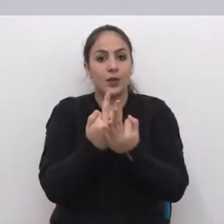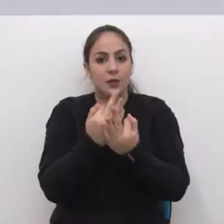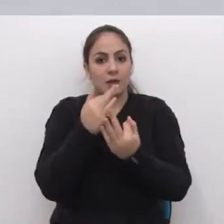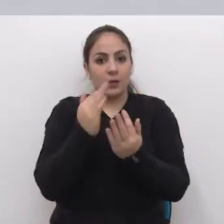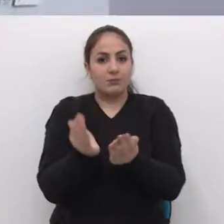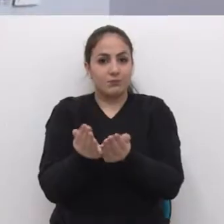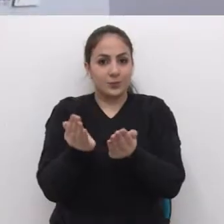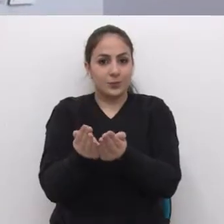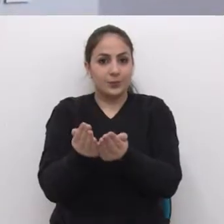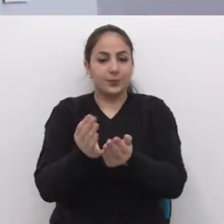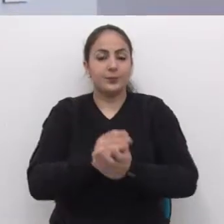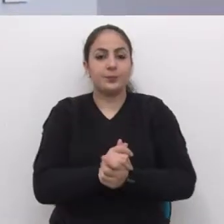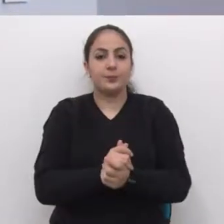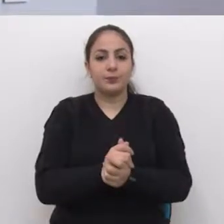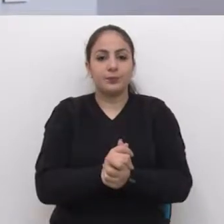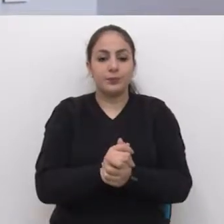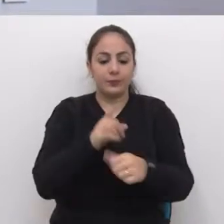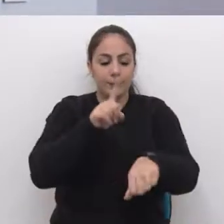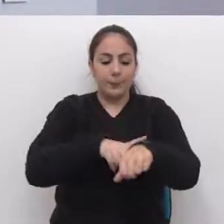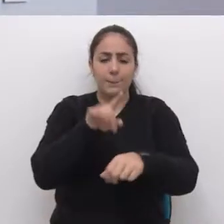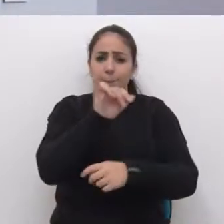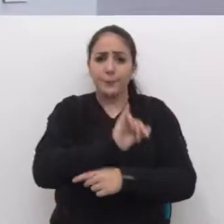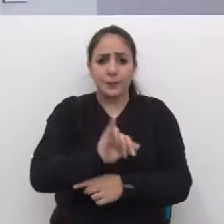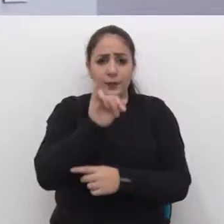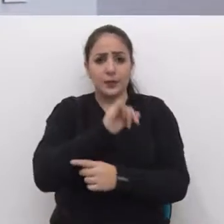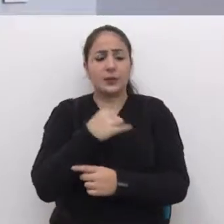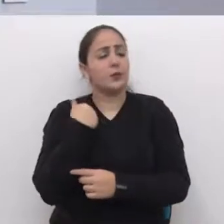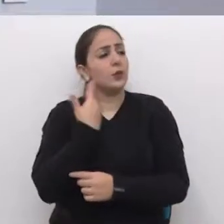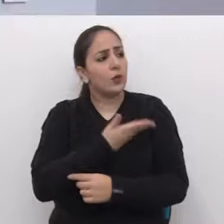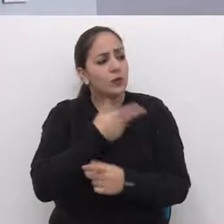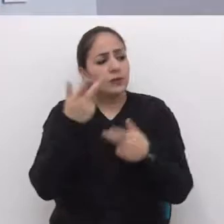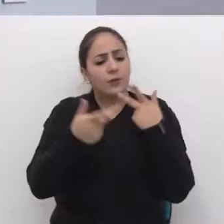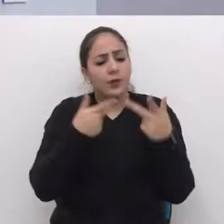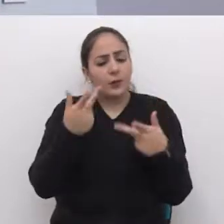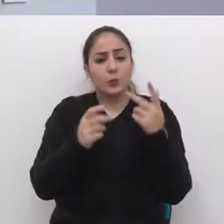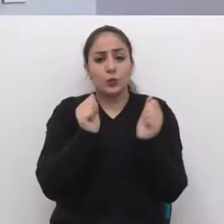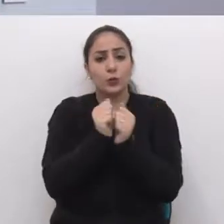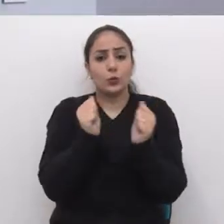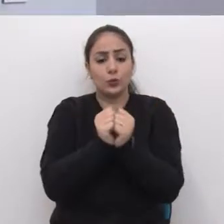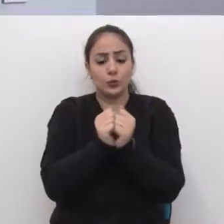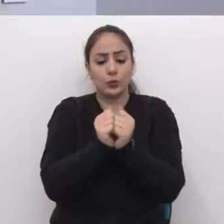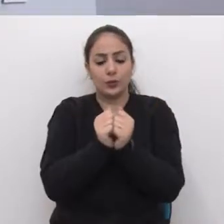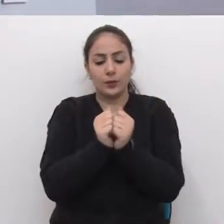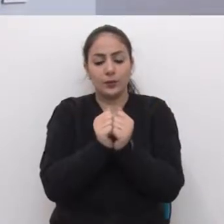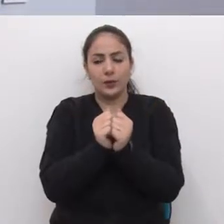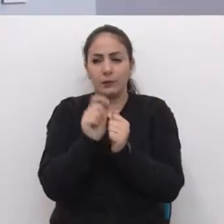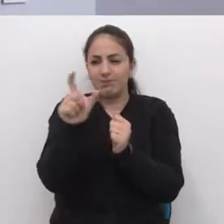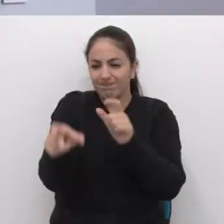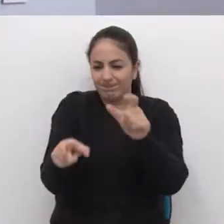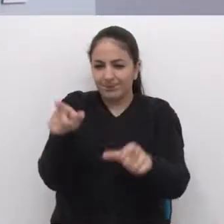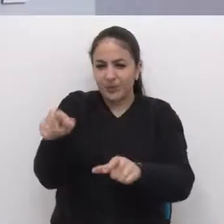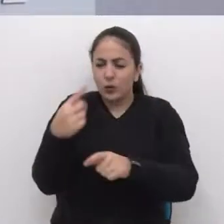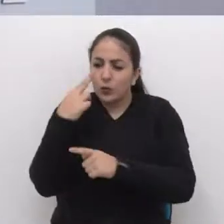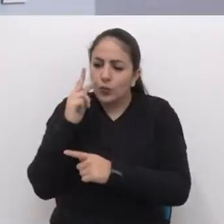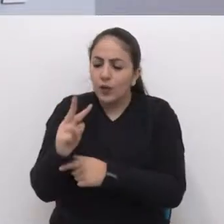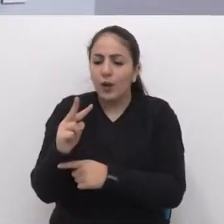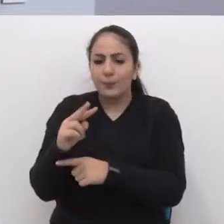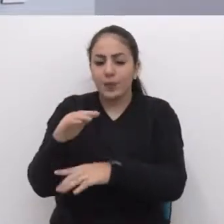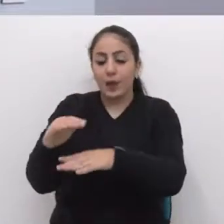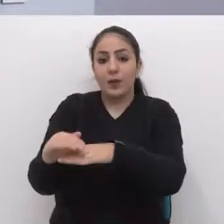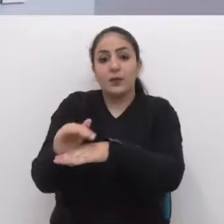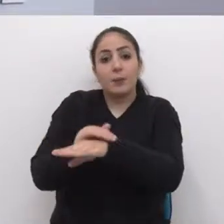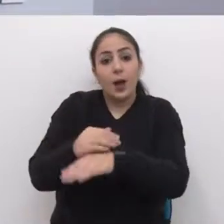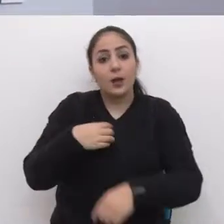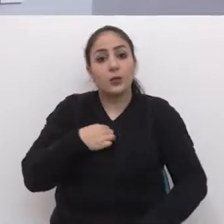baixa renda. É um momento importante quando nós nos solidarizamos com o nosso próximo, daquela roupa, daquele